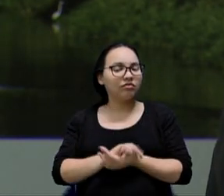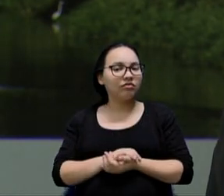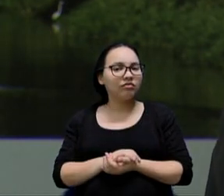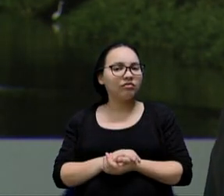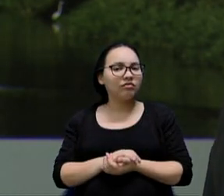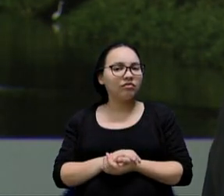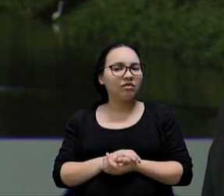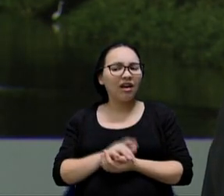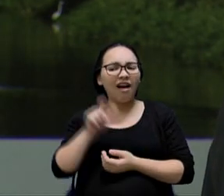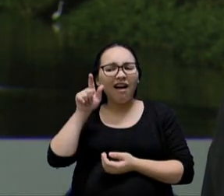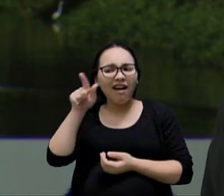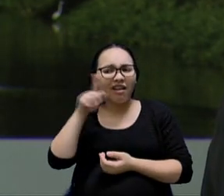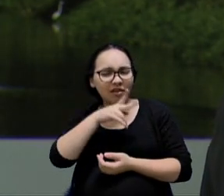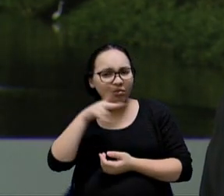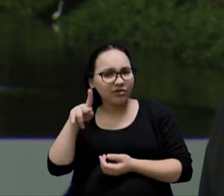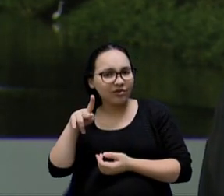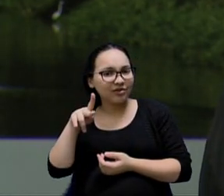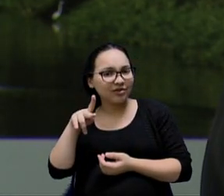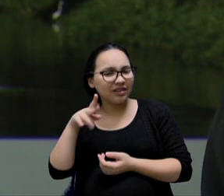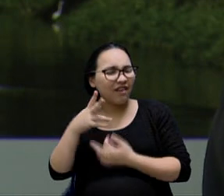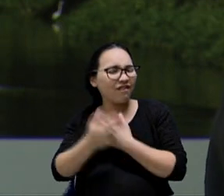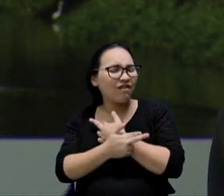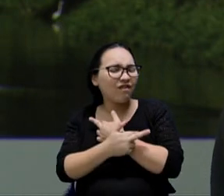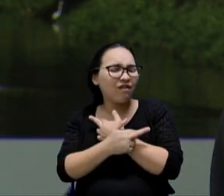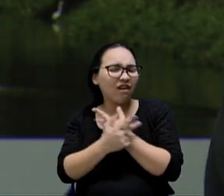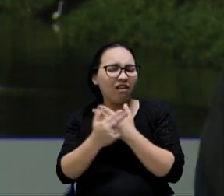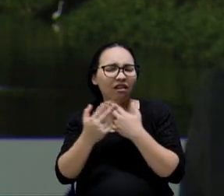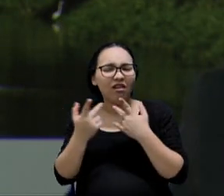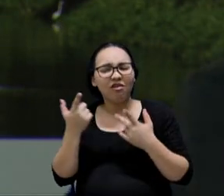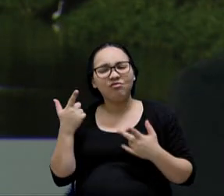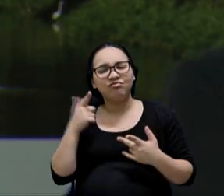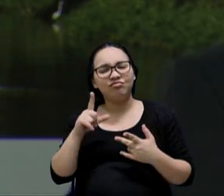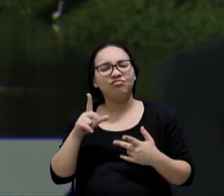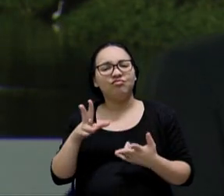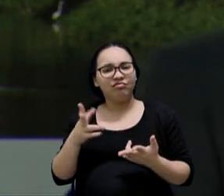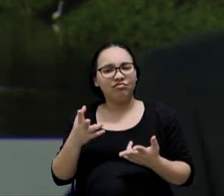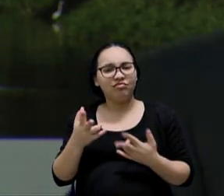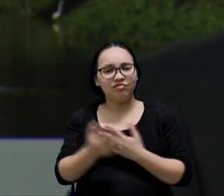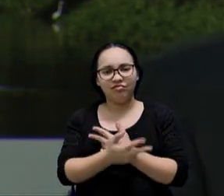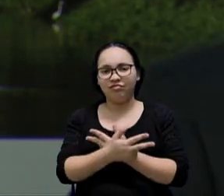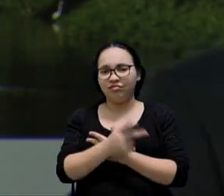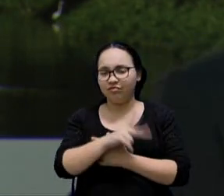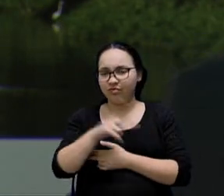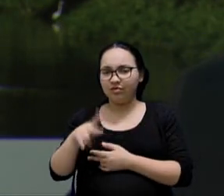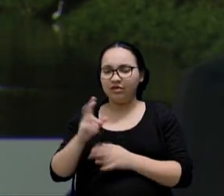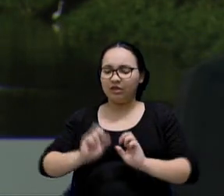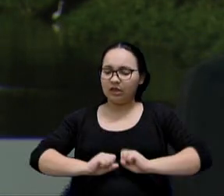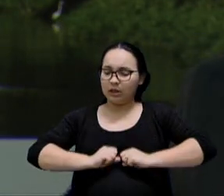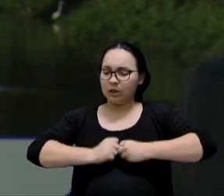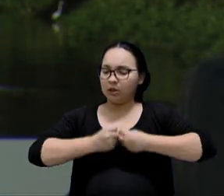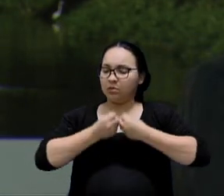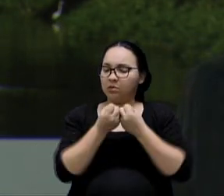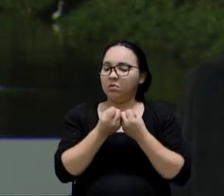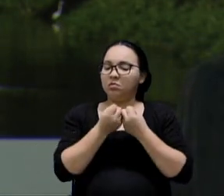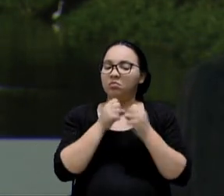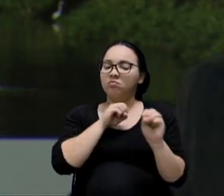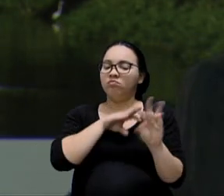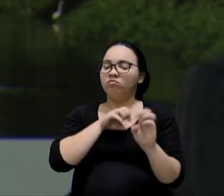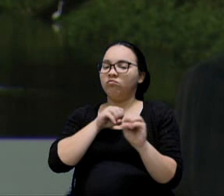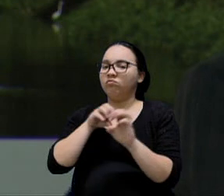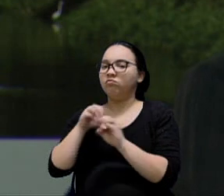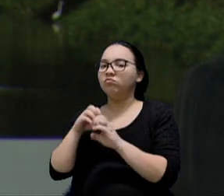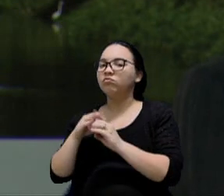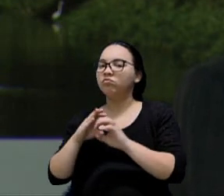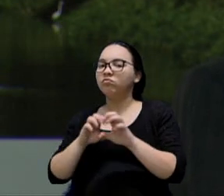e tantas outras professoras e professores, pelo empenho com que se dedicaram à arte de ensinar, formando